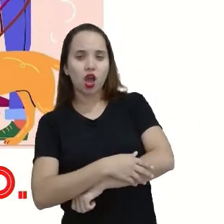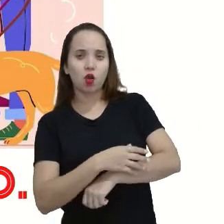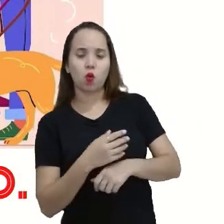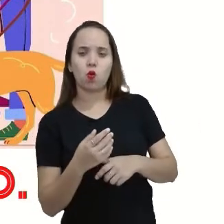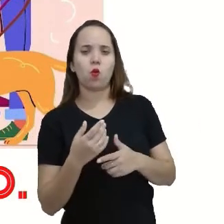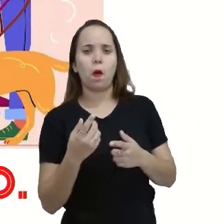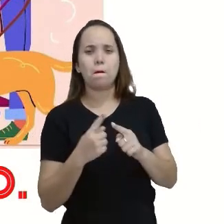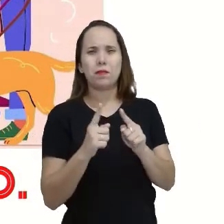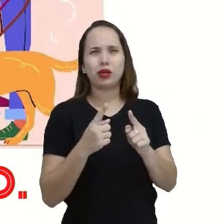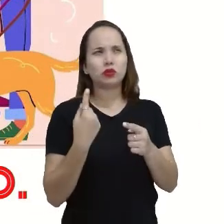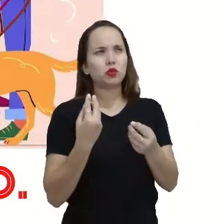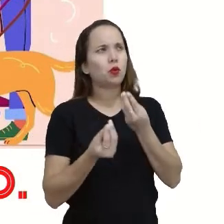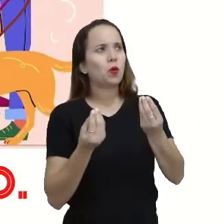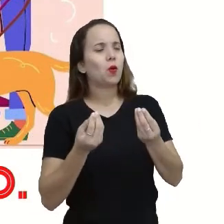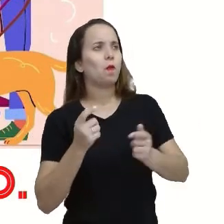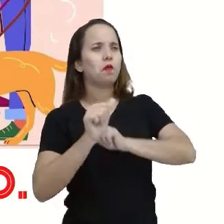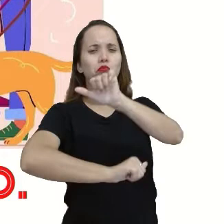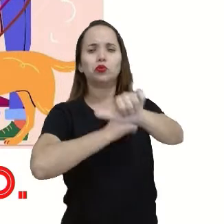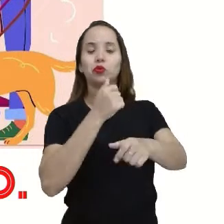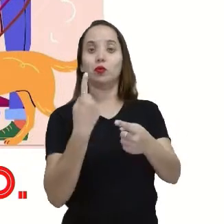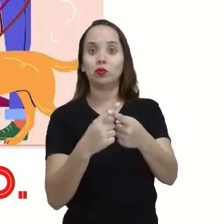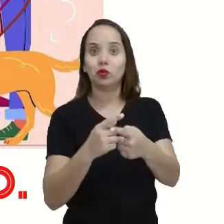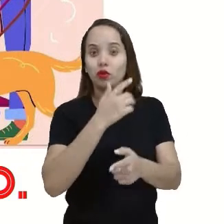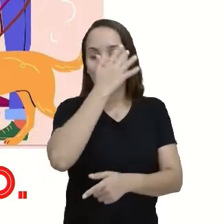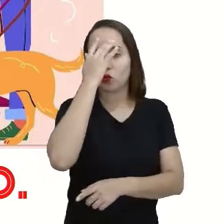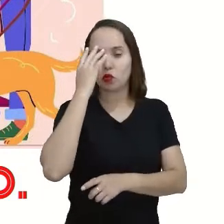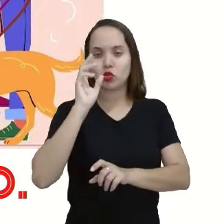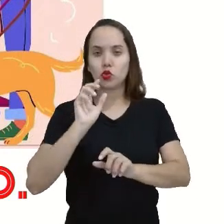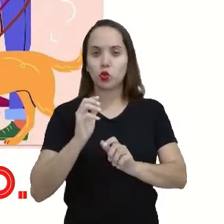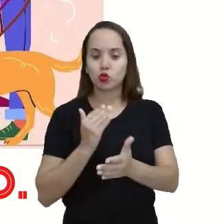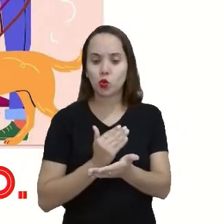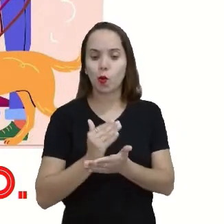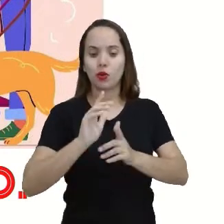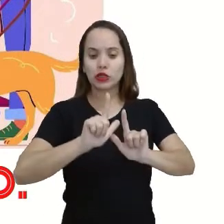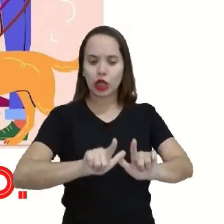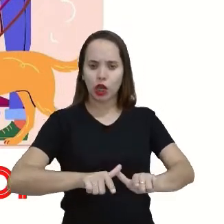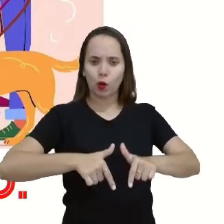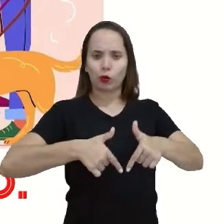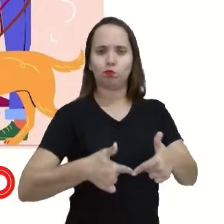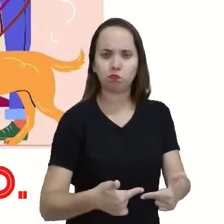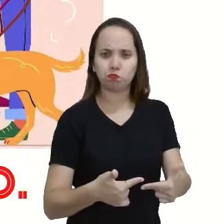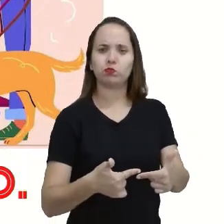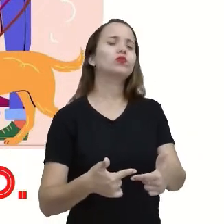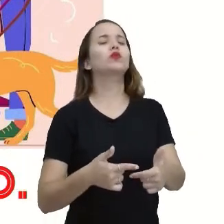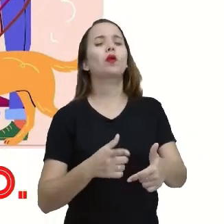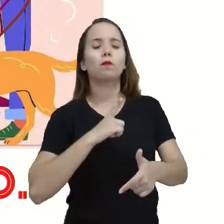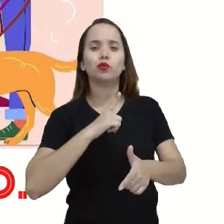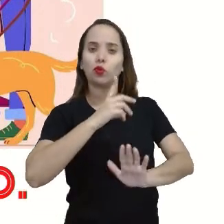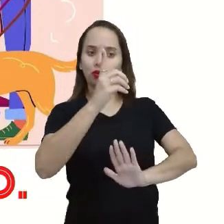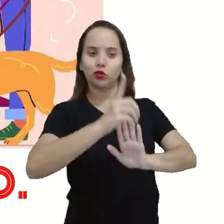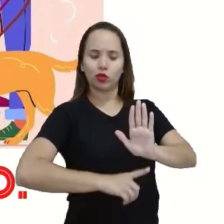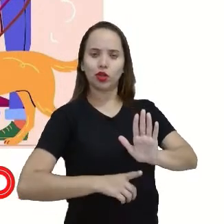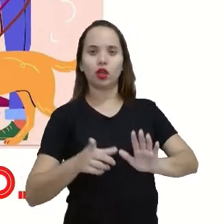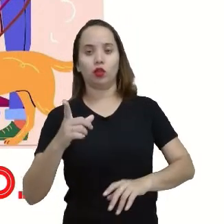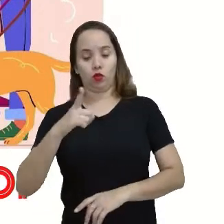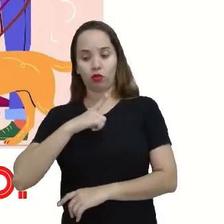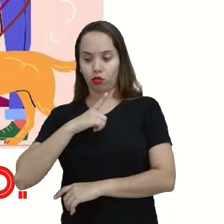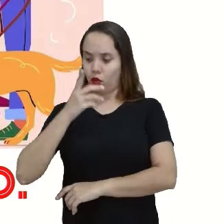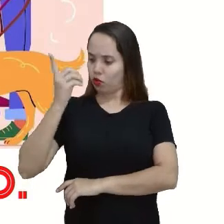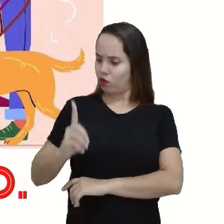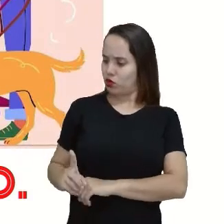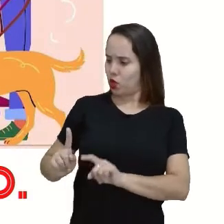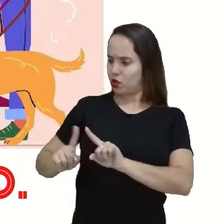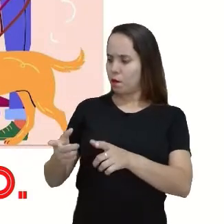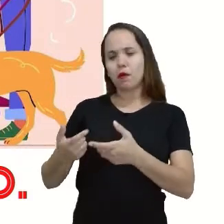que a gente passou a ver? Porque as pessoas lutaram por esse direito de ter alguma deficiência física, mas ser uma pessoa